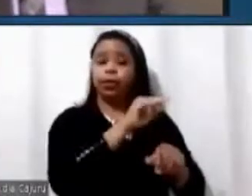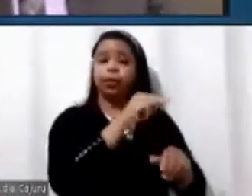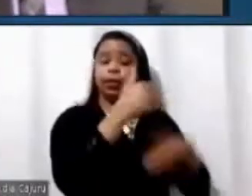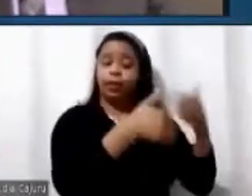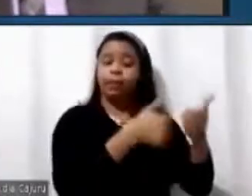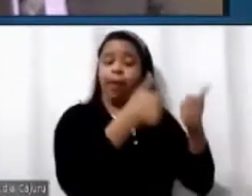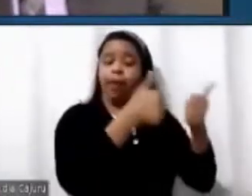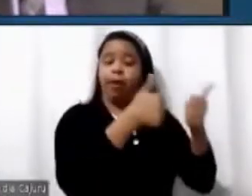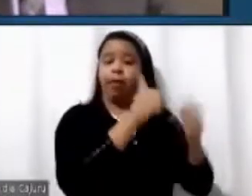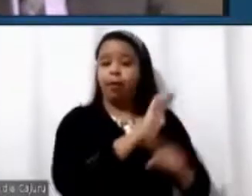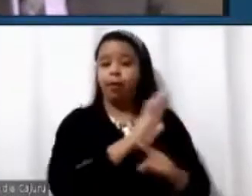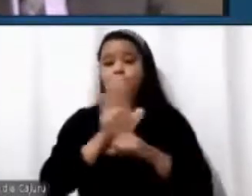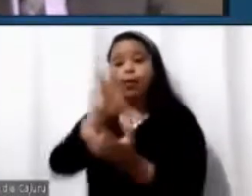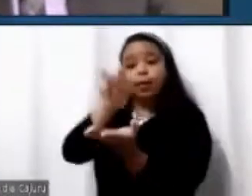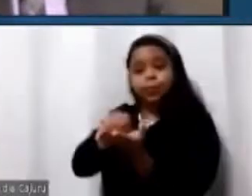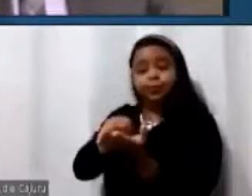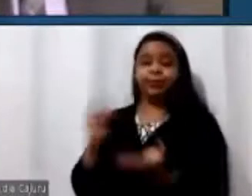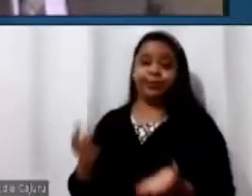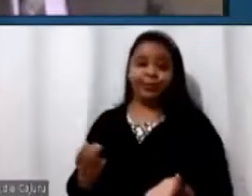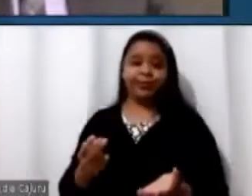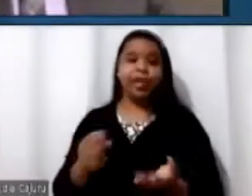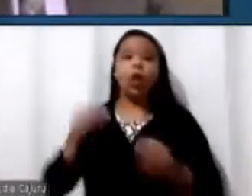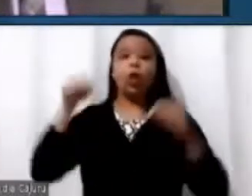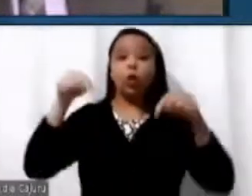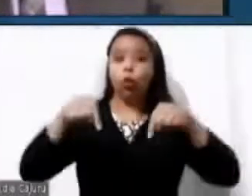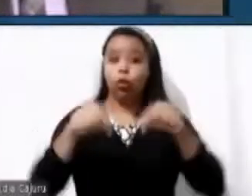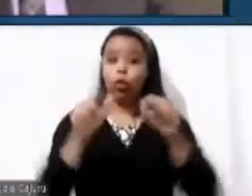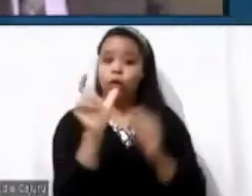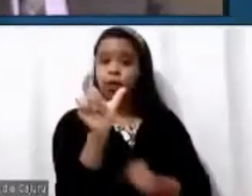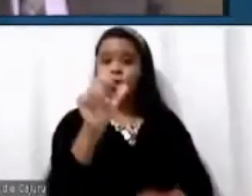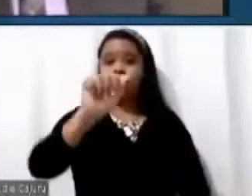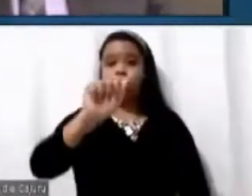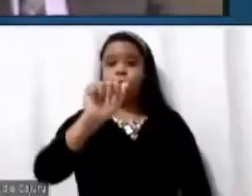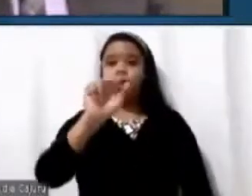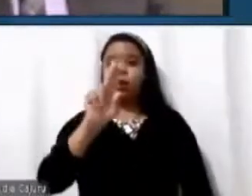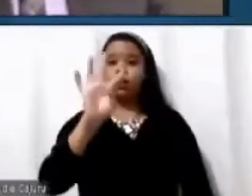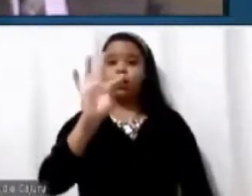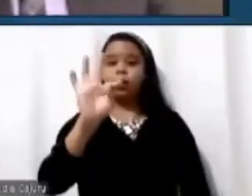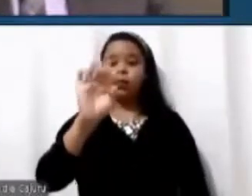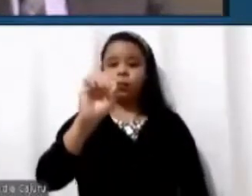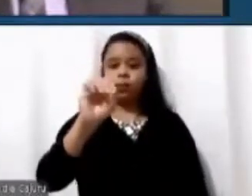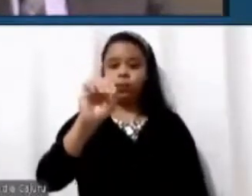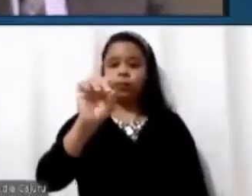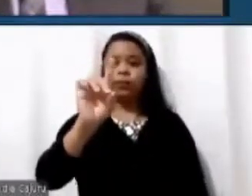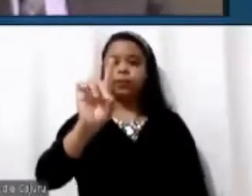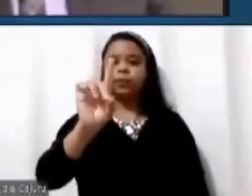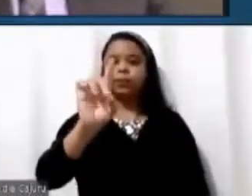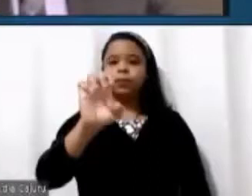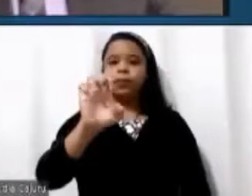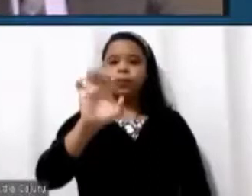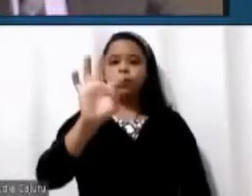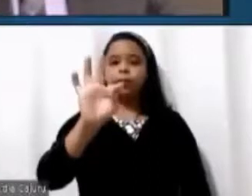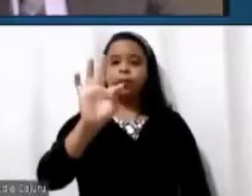tranquilamente sobre a autodeterminação ou o direito de autonomia do paciente. E por quê que é interessante nesse contexto de